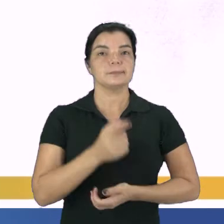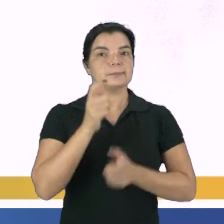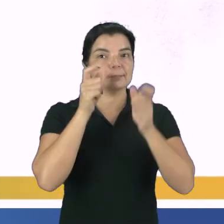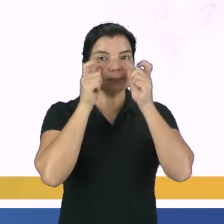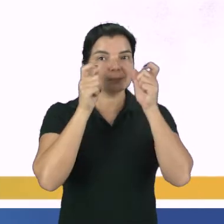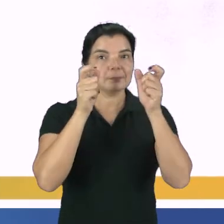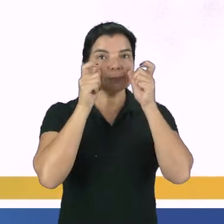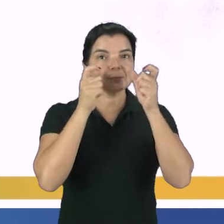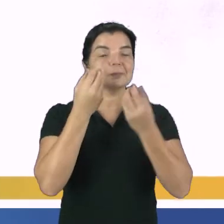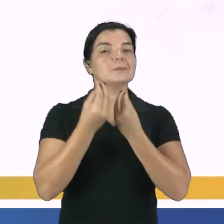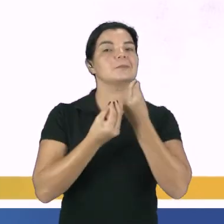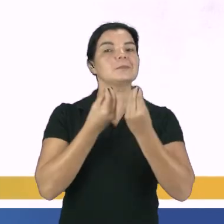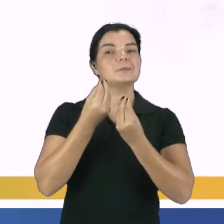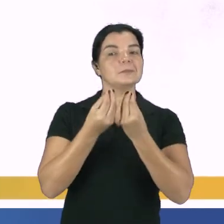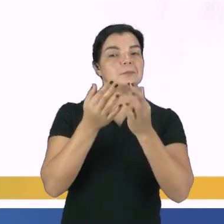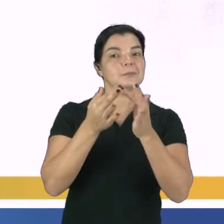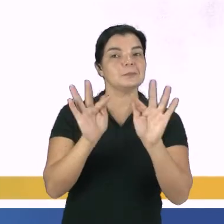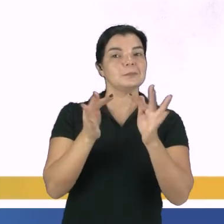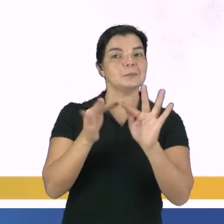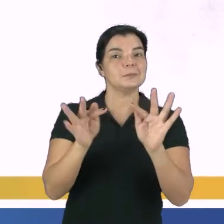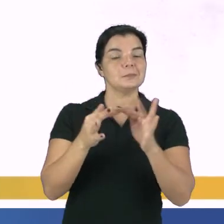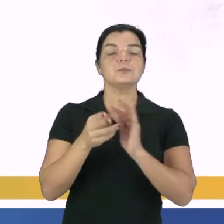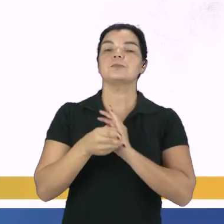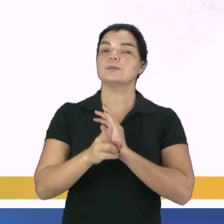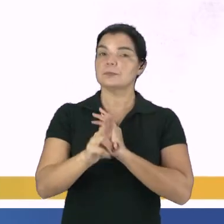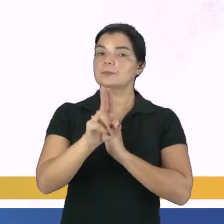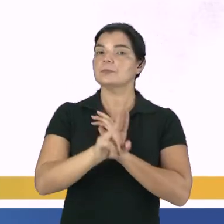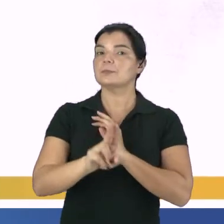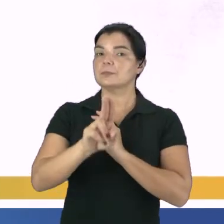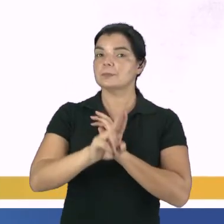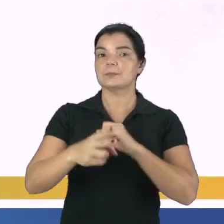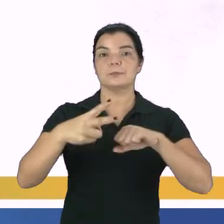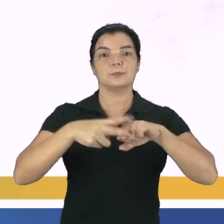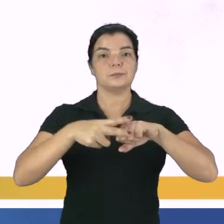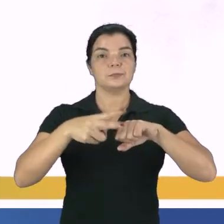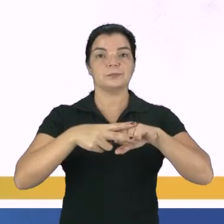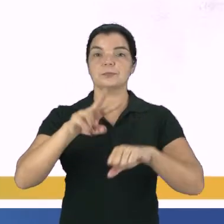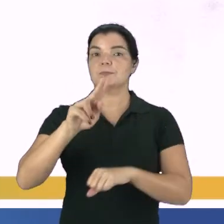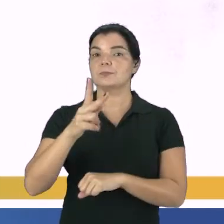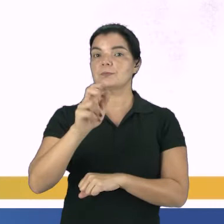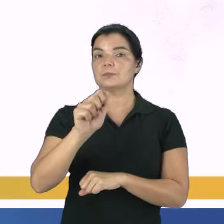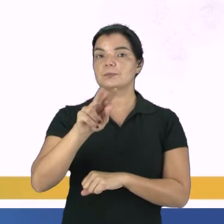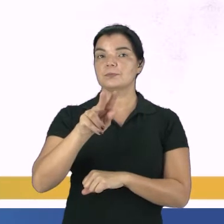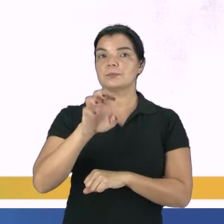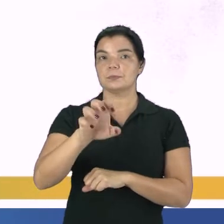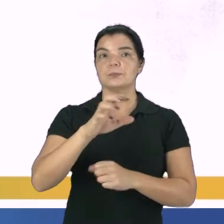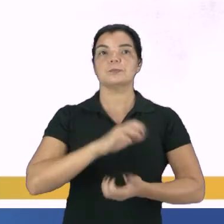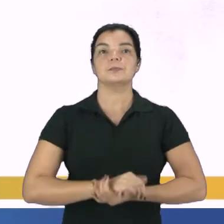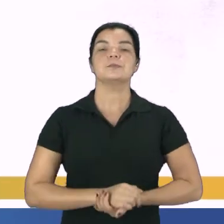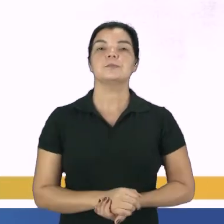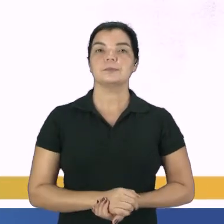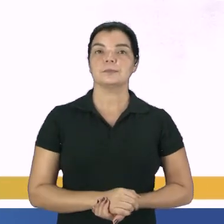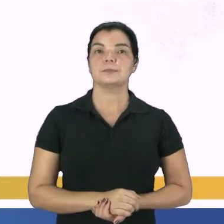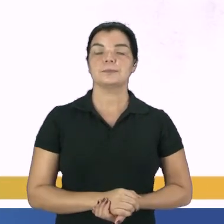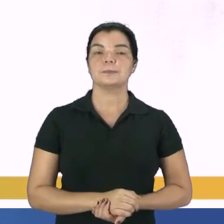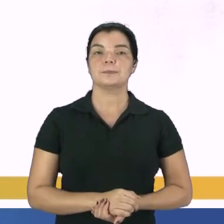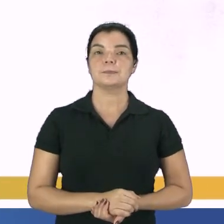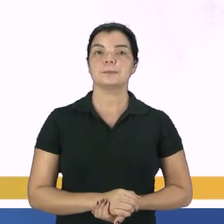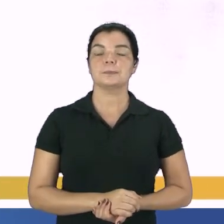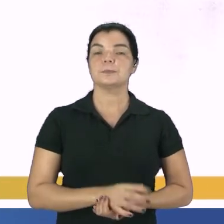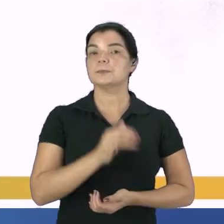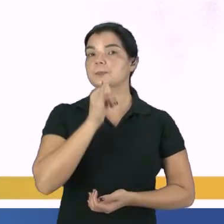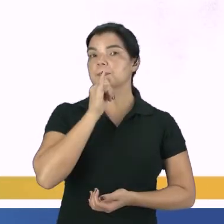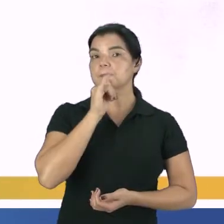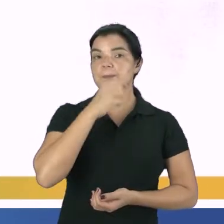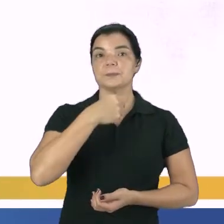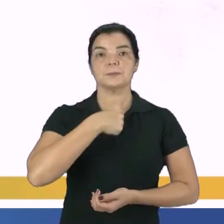atenção, como é que a gente faz essa construção? Continuamos usando o verbo have. I have long brown hair, por